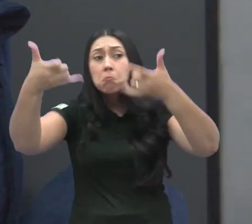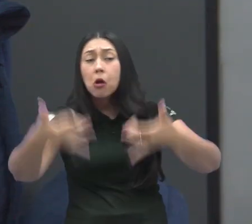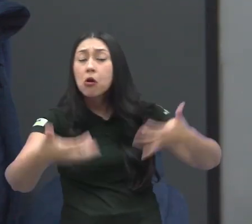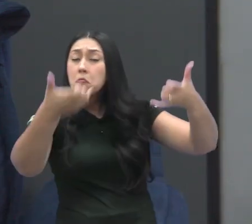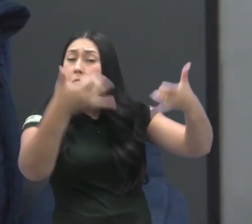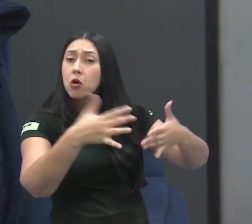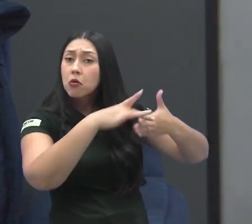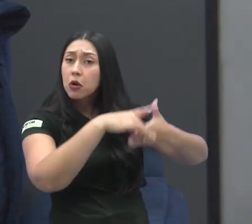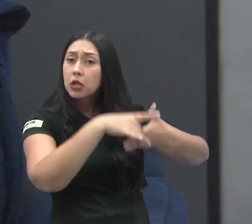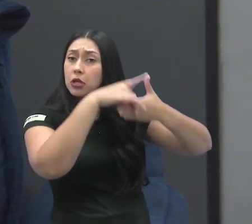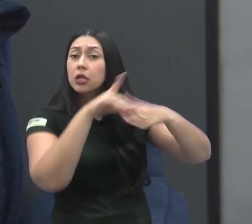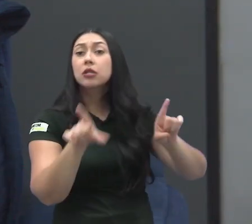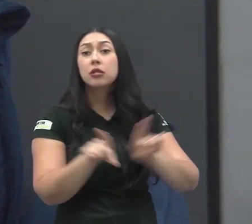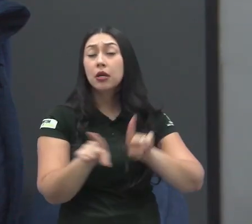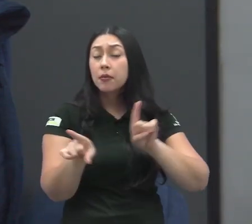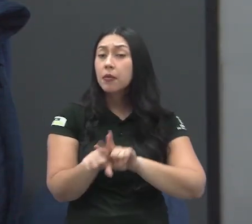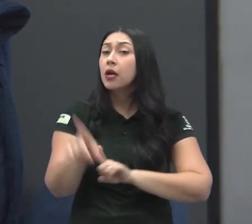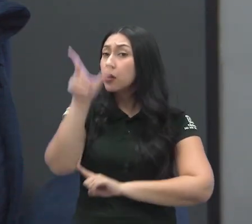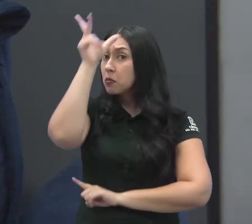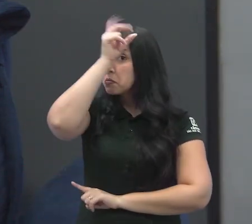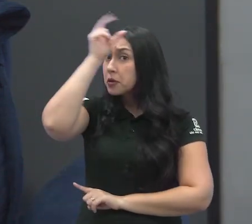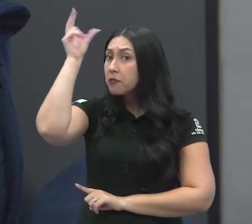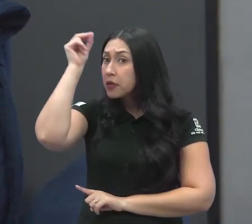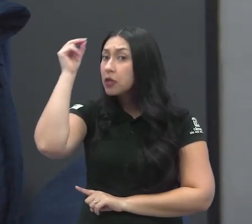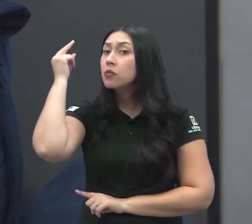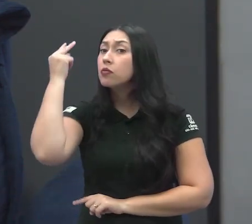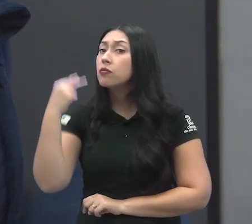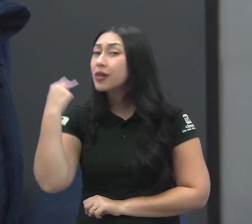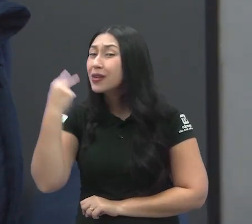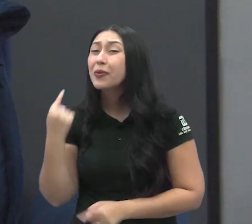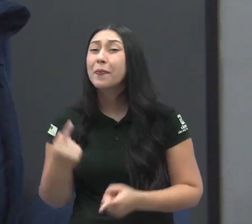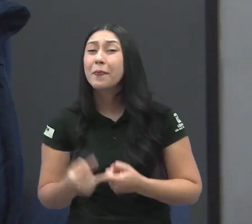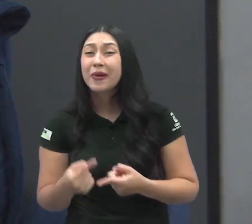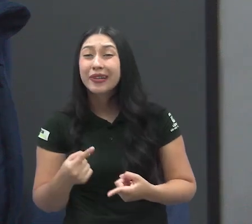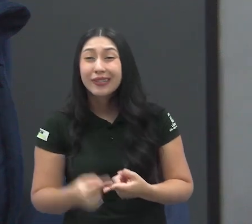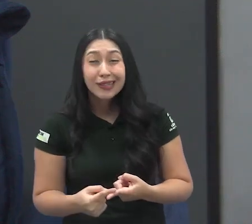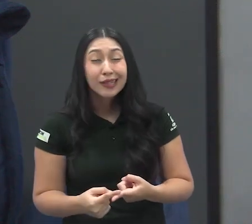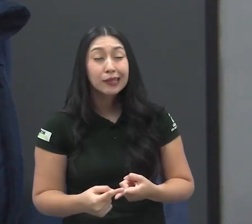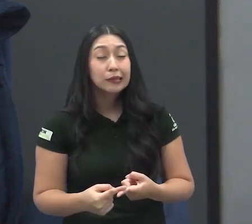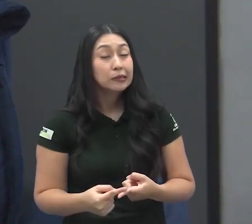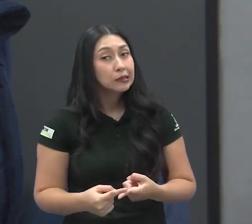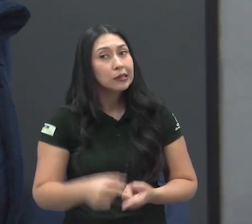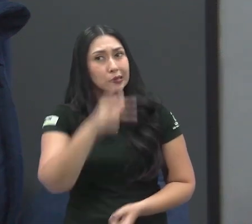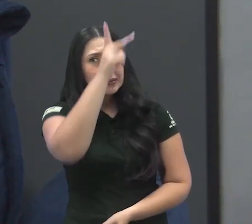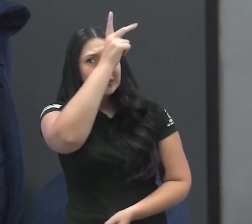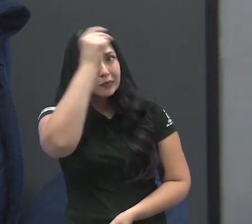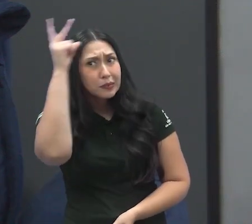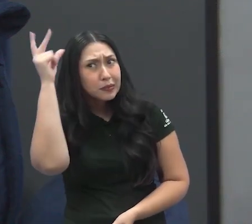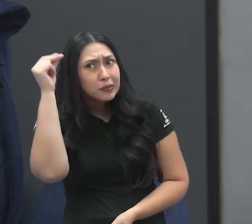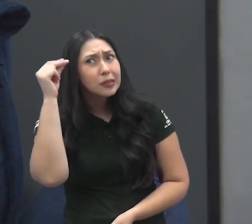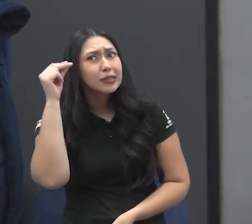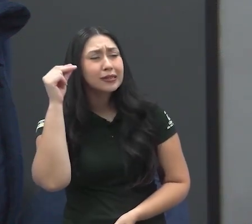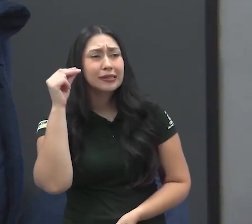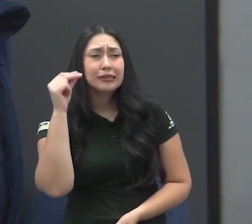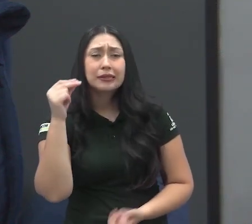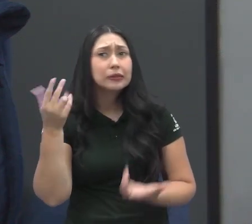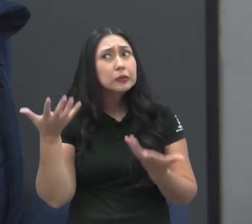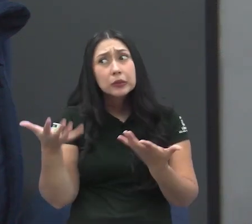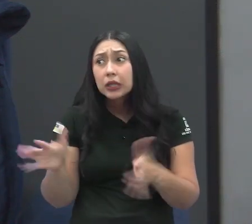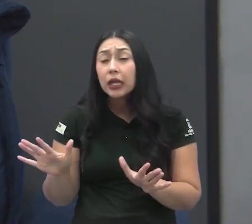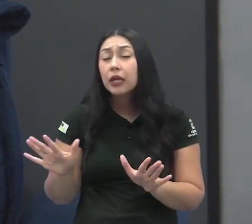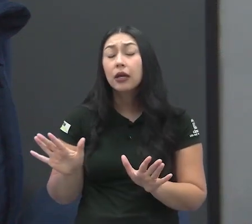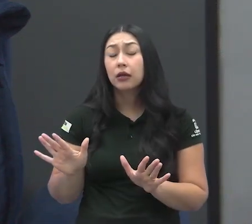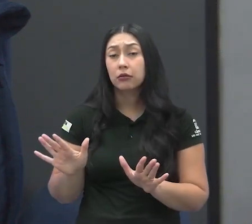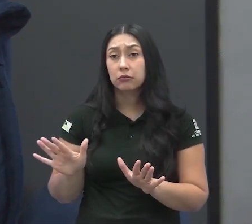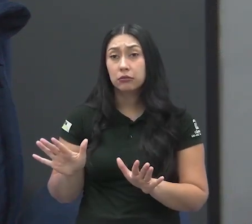cidade, tanto com o prefeito, com os vereadores, que a gente teve uma resistência muito grande do governo para aprovar esse projeto,